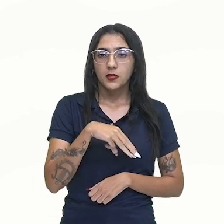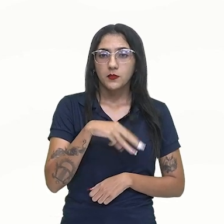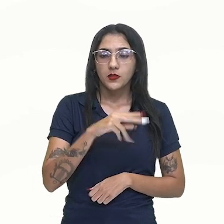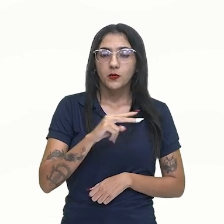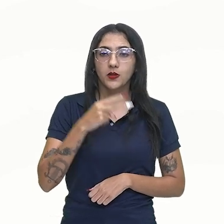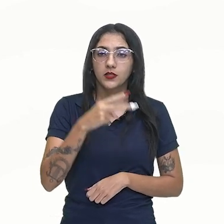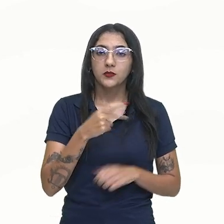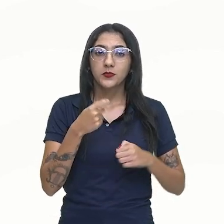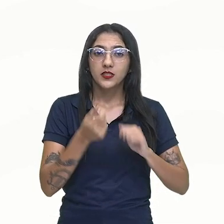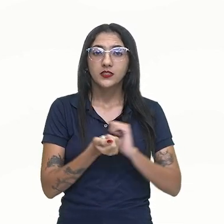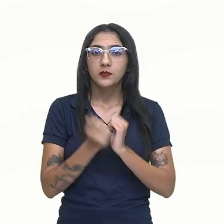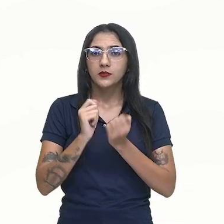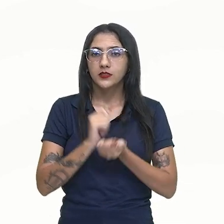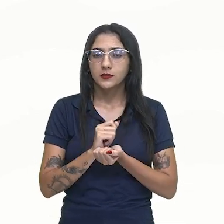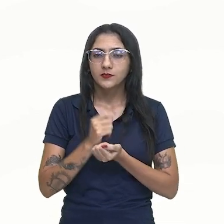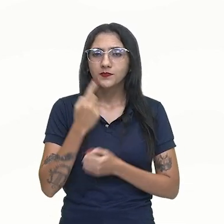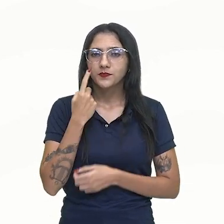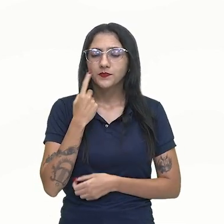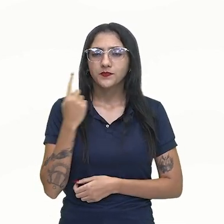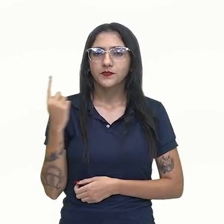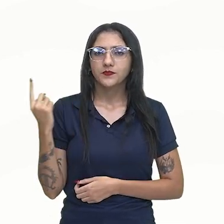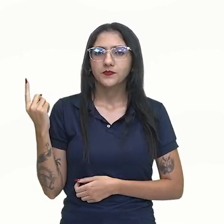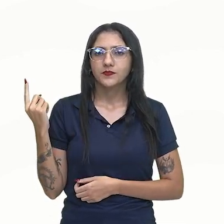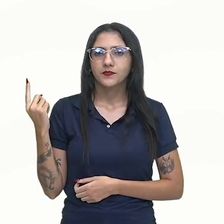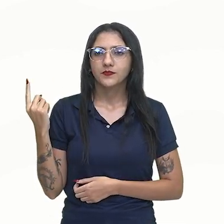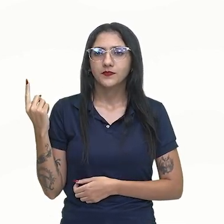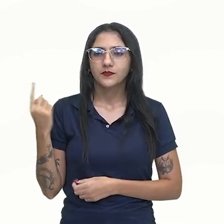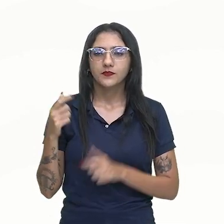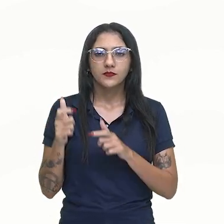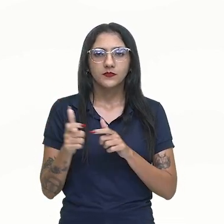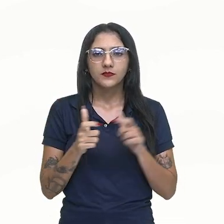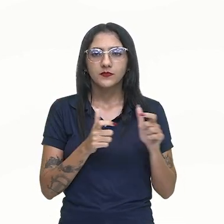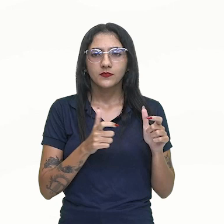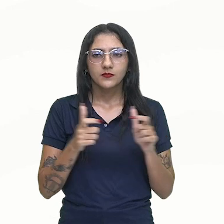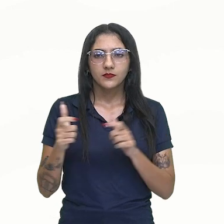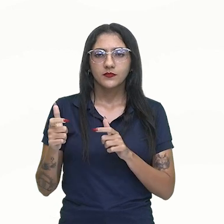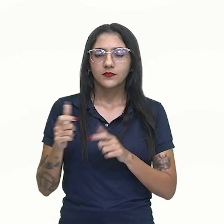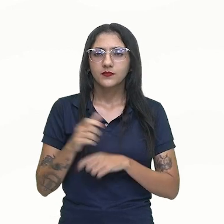para metro quadrado. Vamos ver novamente aqui a nossa tabelinha,